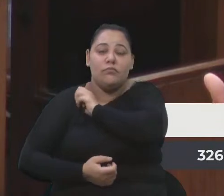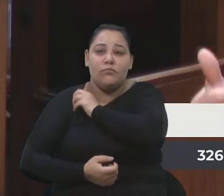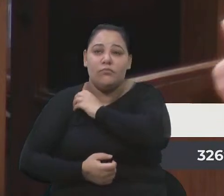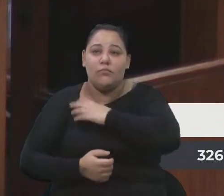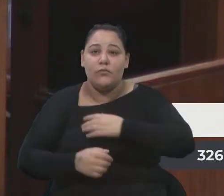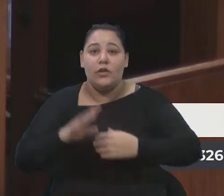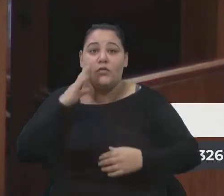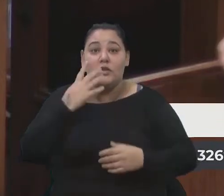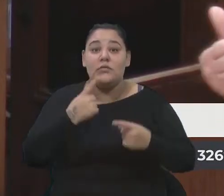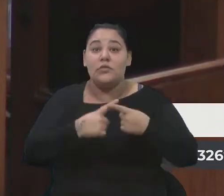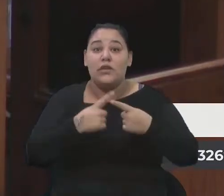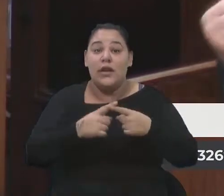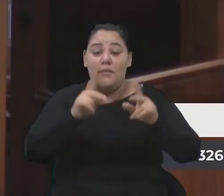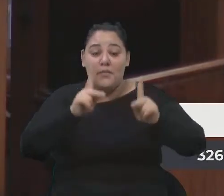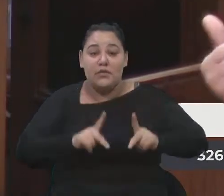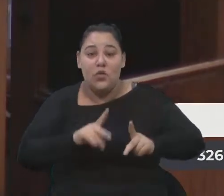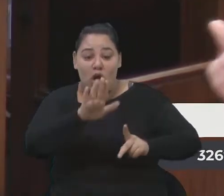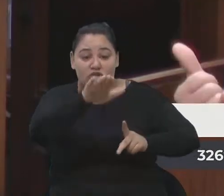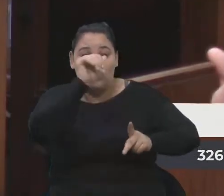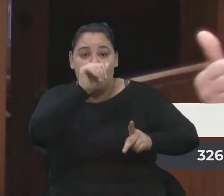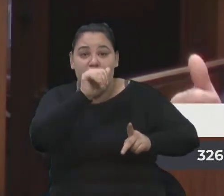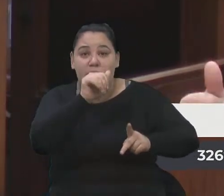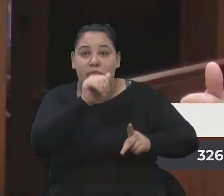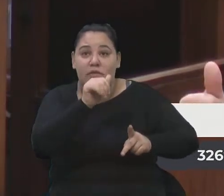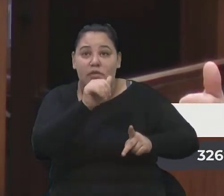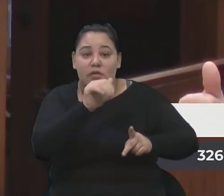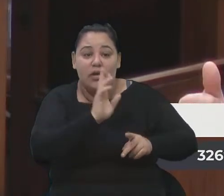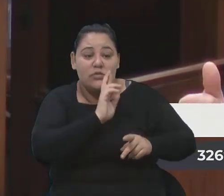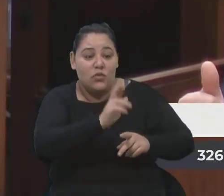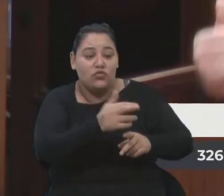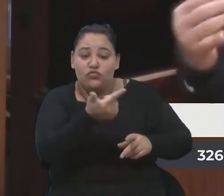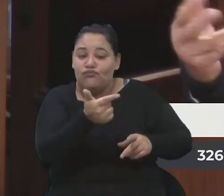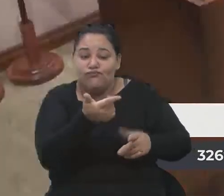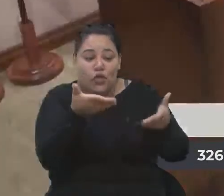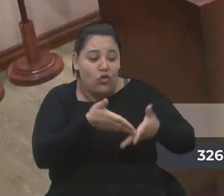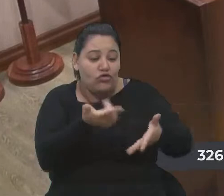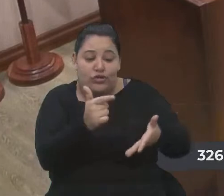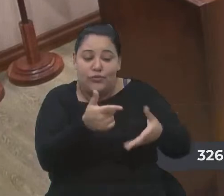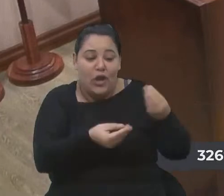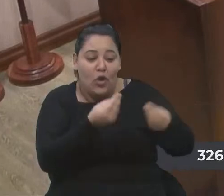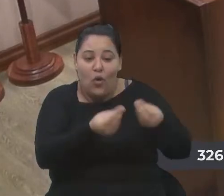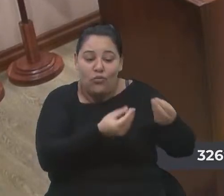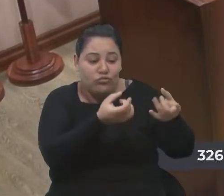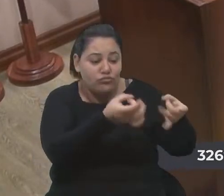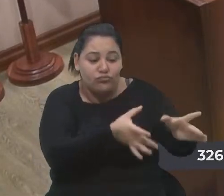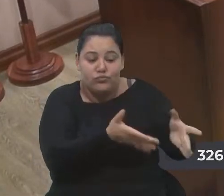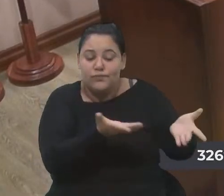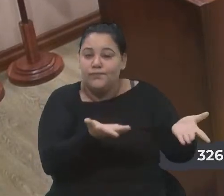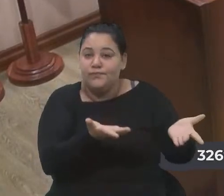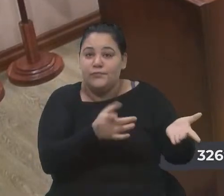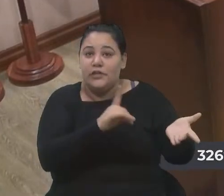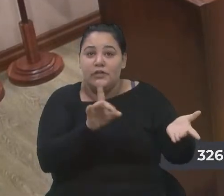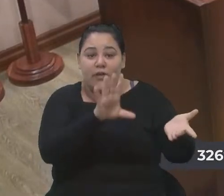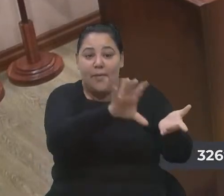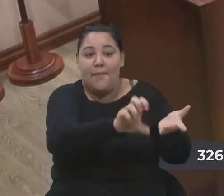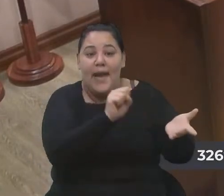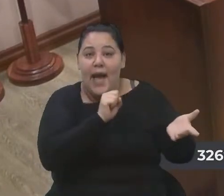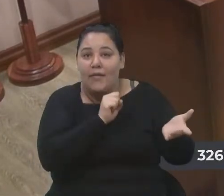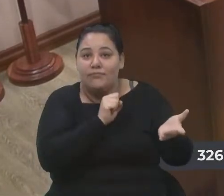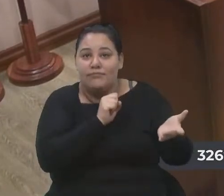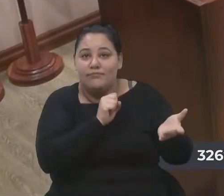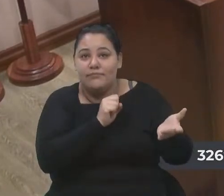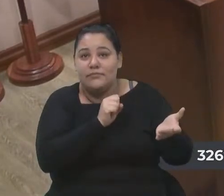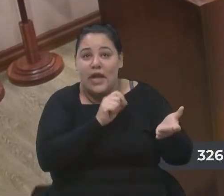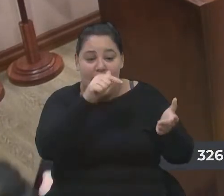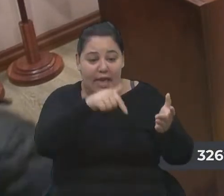e o papatudo diz, hoje nós não temos aonde colocar o entulho. E aí não vai lá buscar. E aí essa pessoa ela tem que dar um